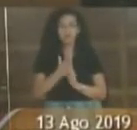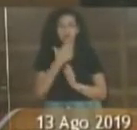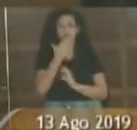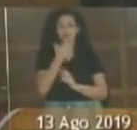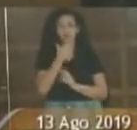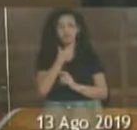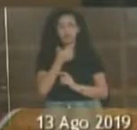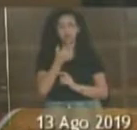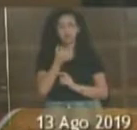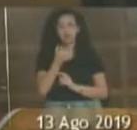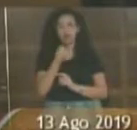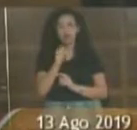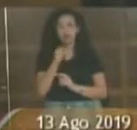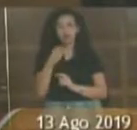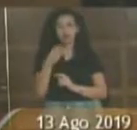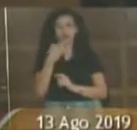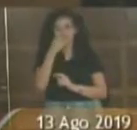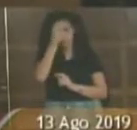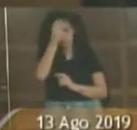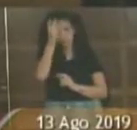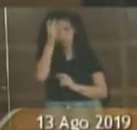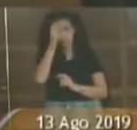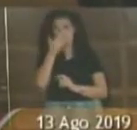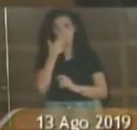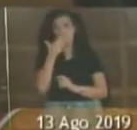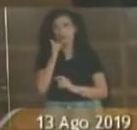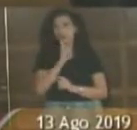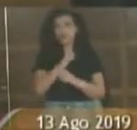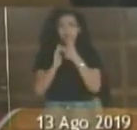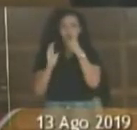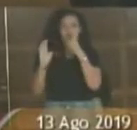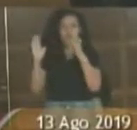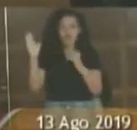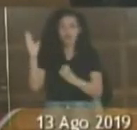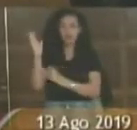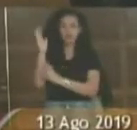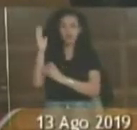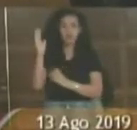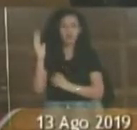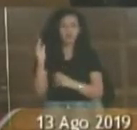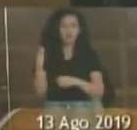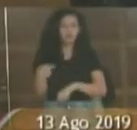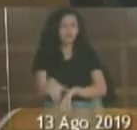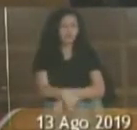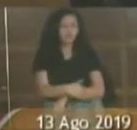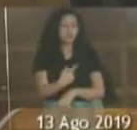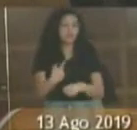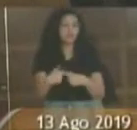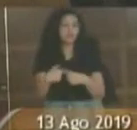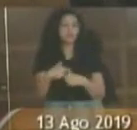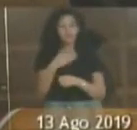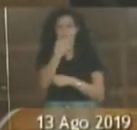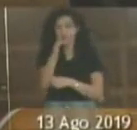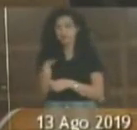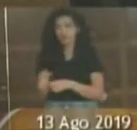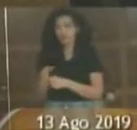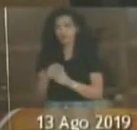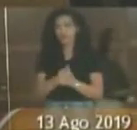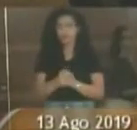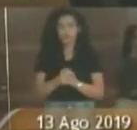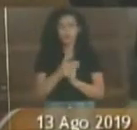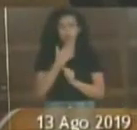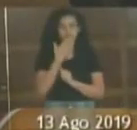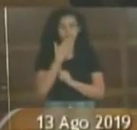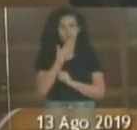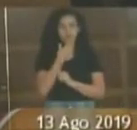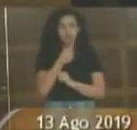Indicação 1083, indicando ao prefeito municipal a instalação de lixeiras comunitárias na rua Francisco de Souza, atrás do Corpo de Bombeiro, bairro Frade.